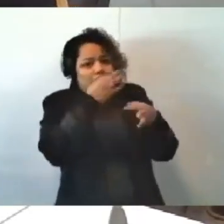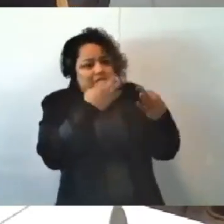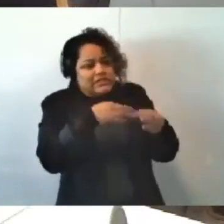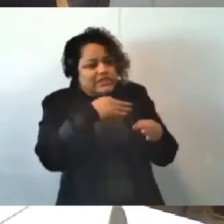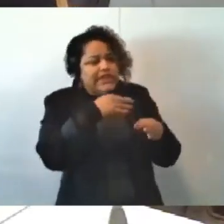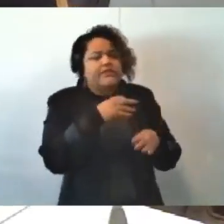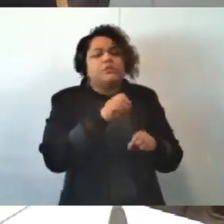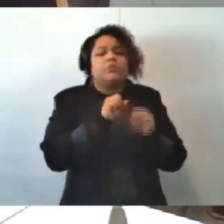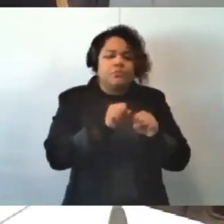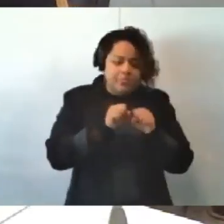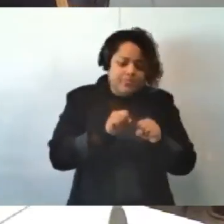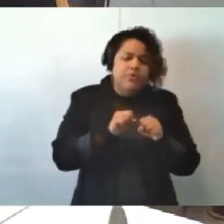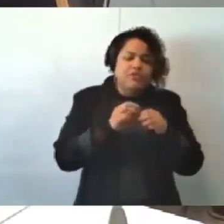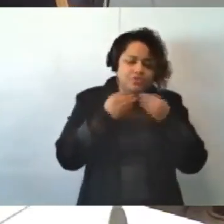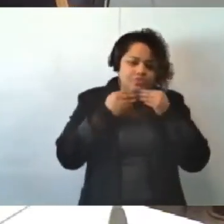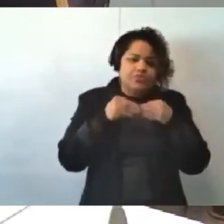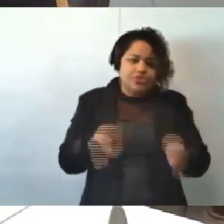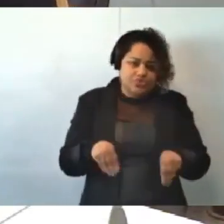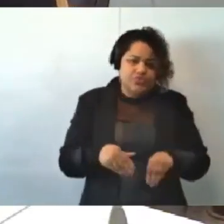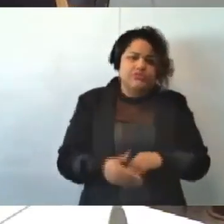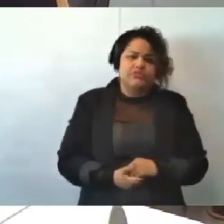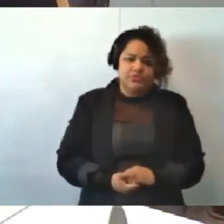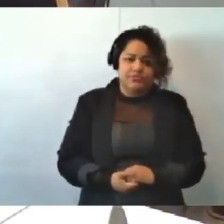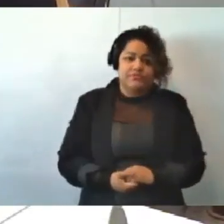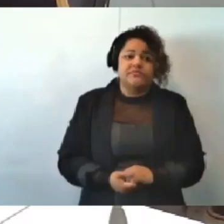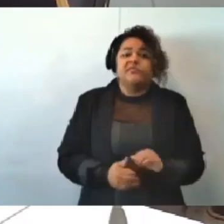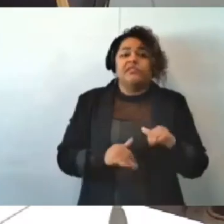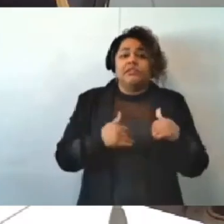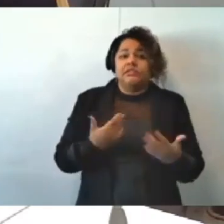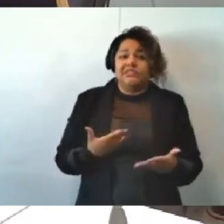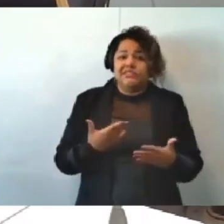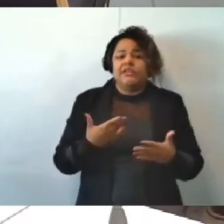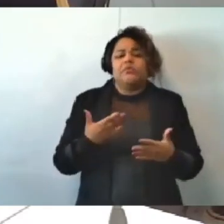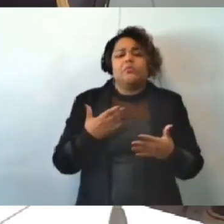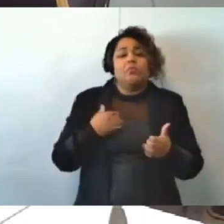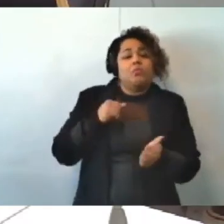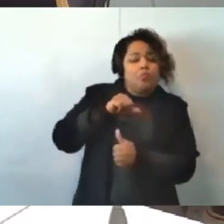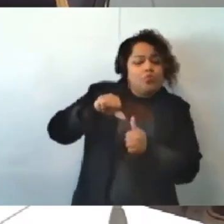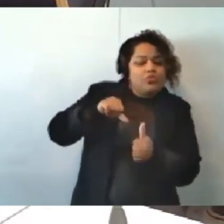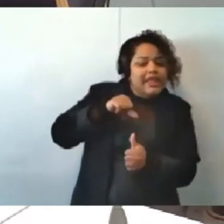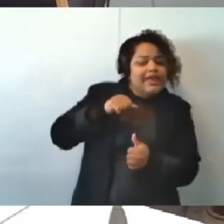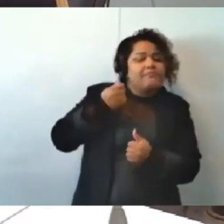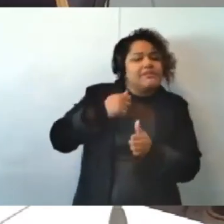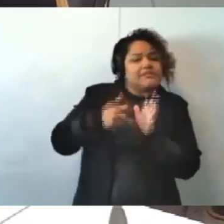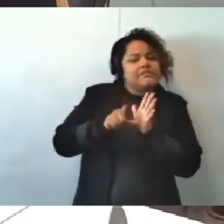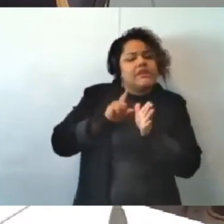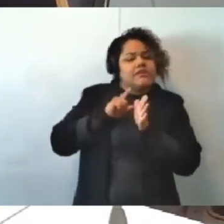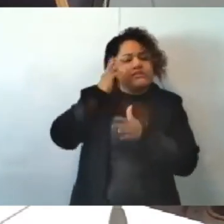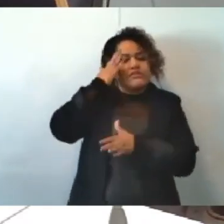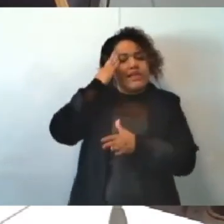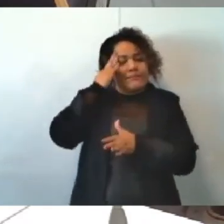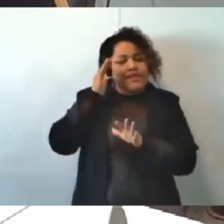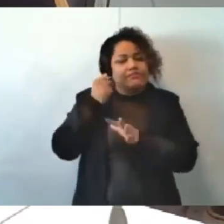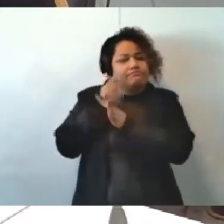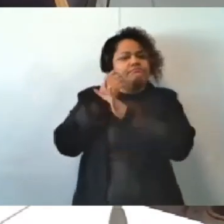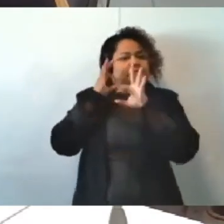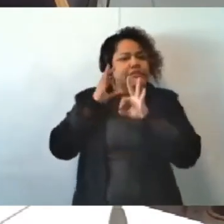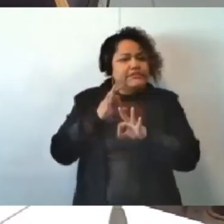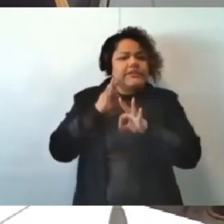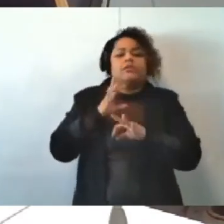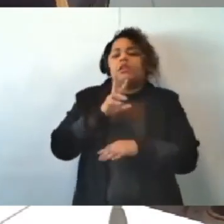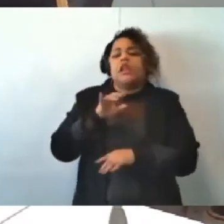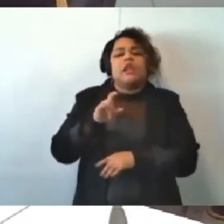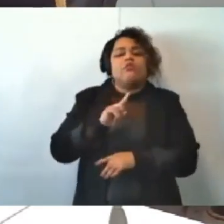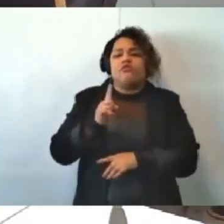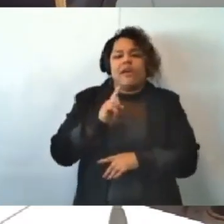essencial garantir que qualquer intervenção não afete negativamente a acessibilidade e a